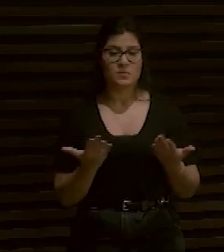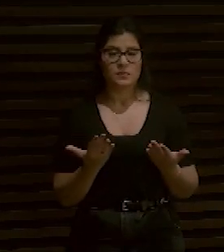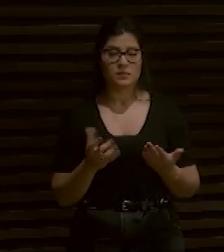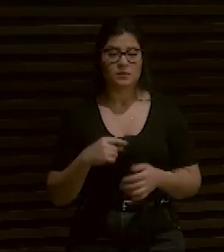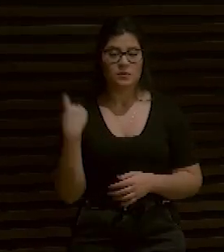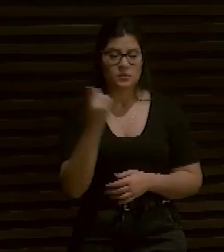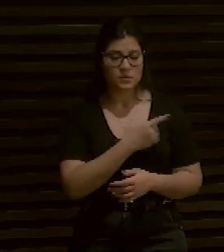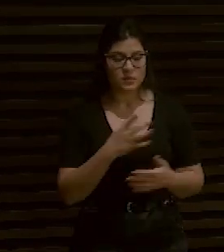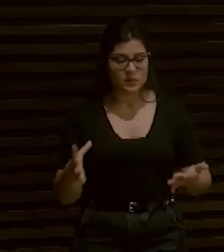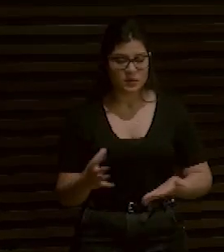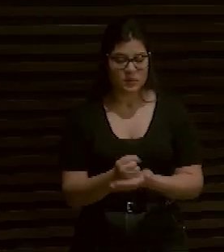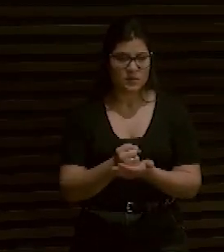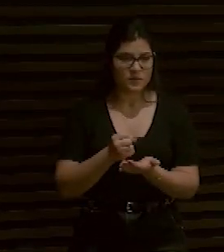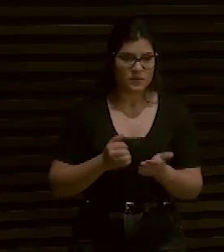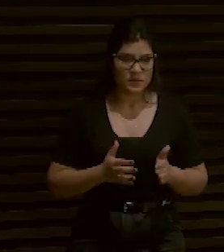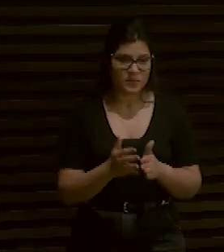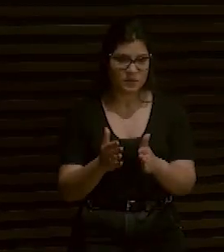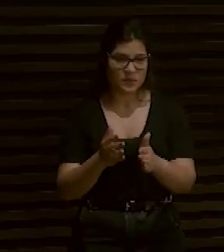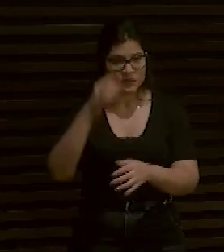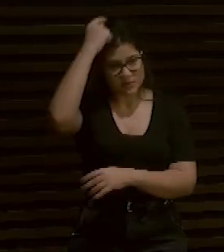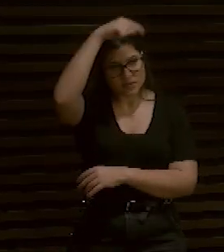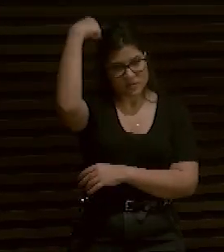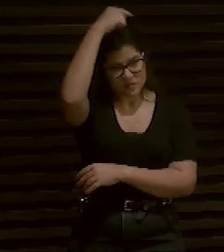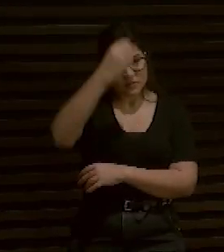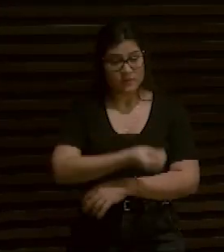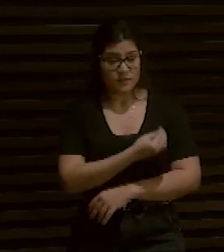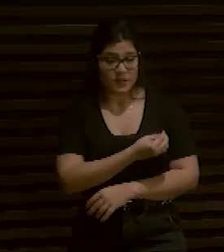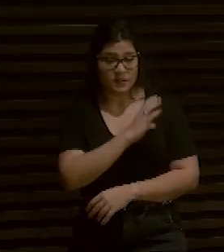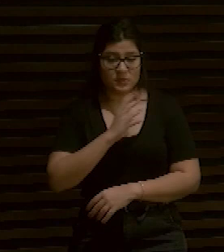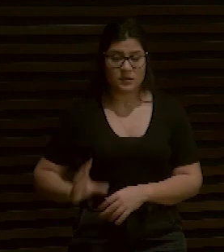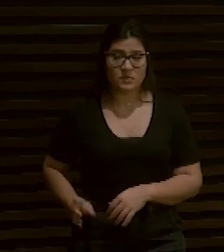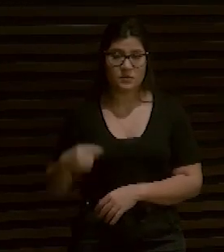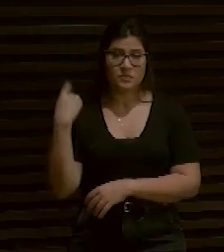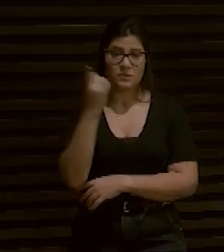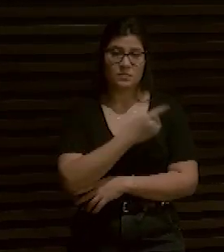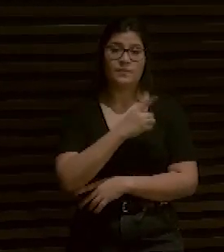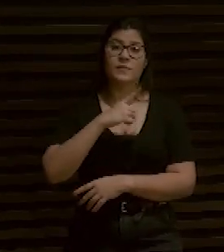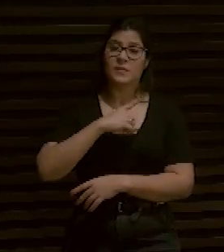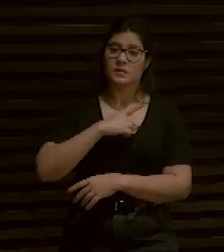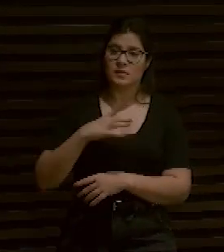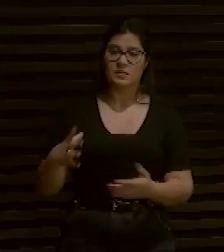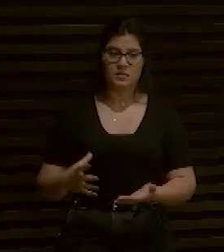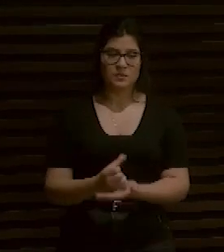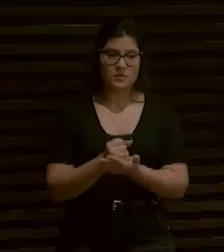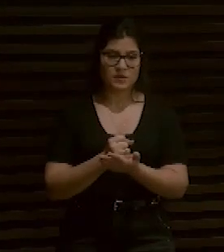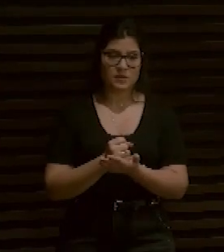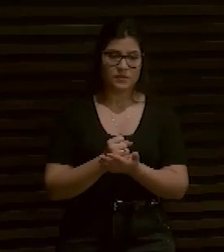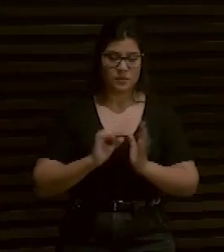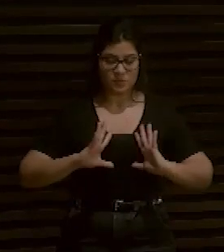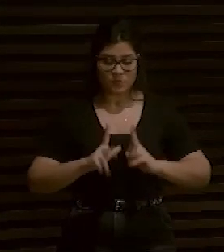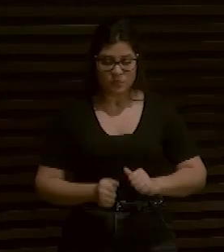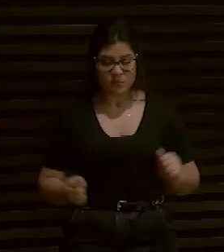sendo salvos na caminhada da santificação, com a vida de Cristo em nós, e que nós seremos salvos em um corpo